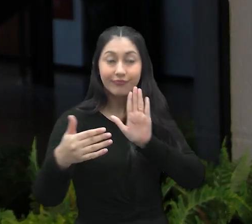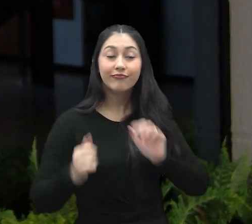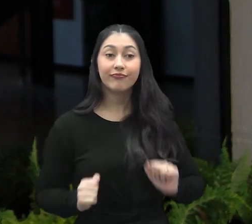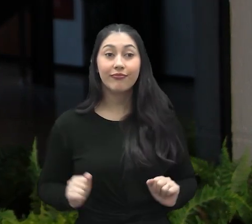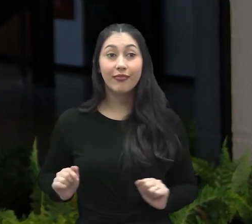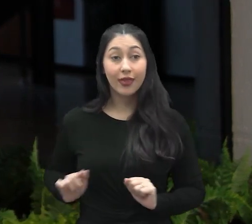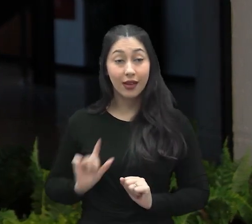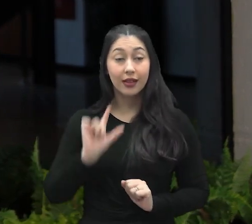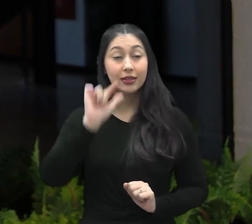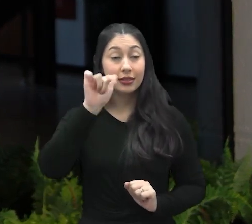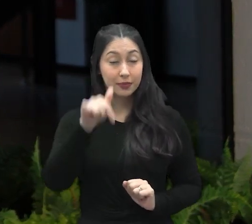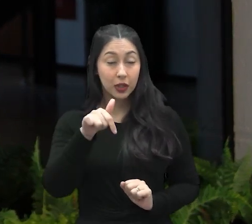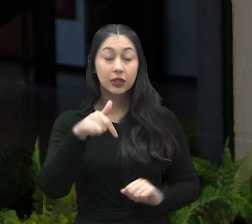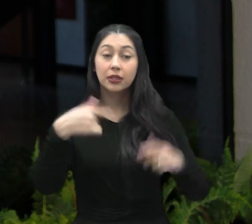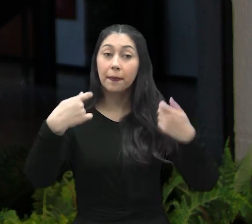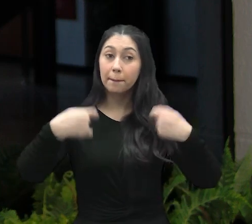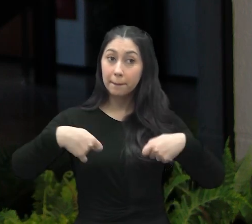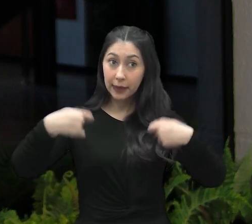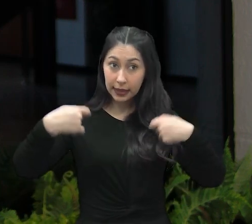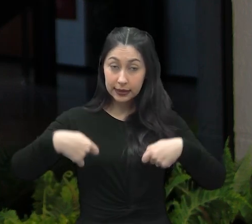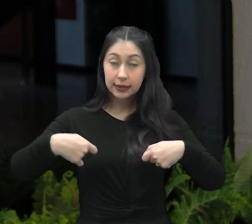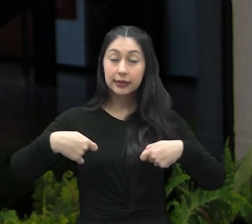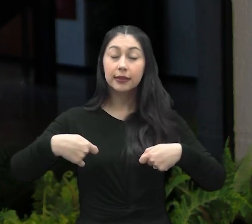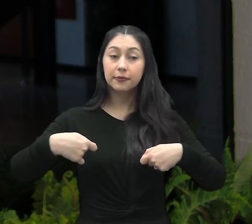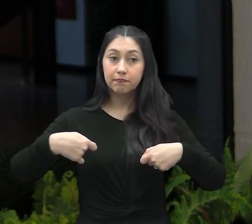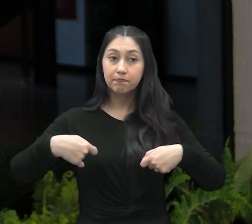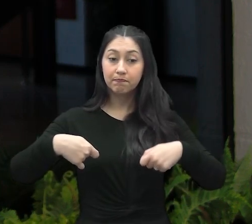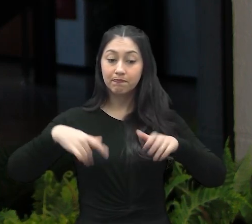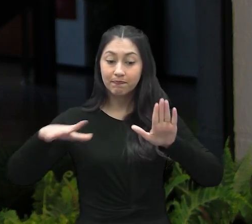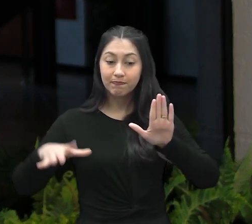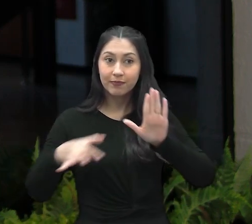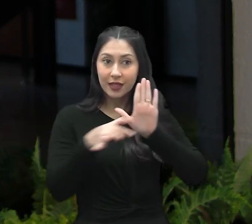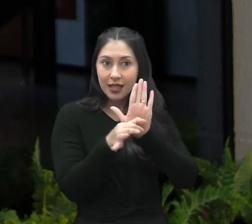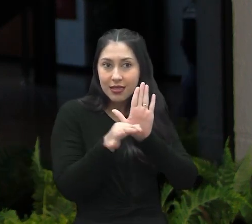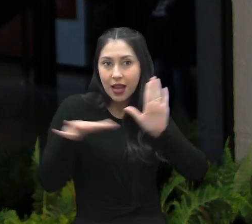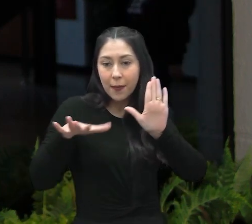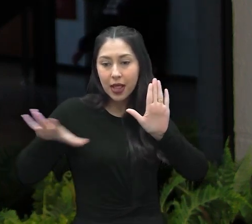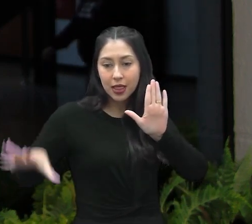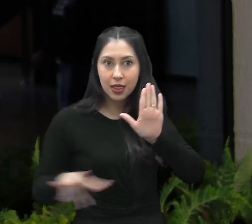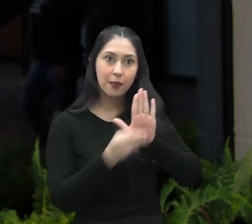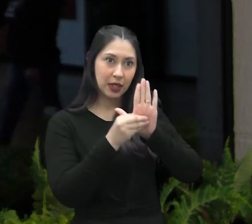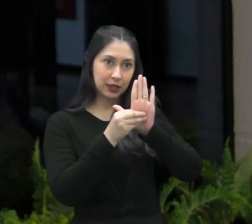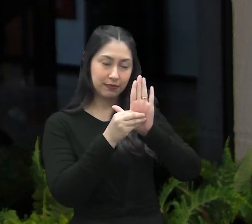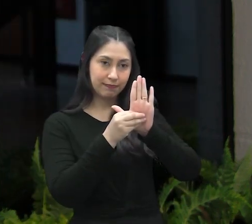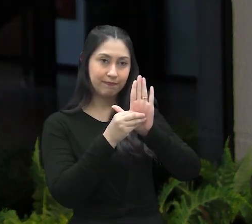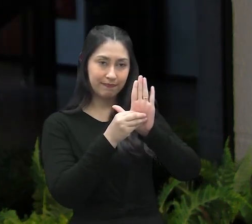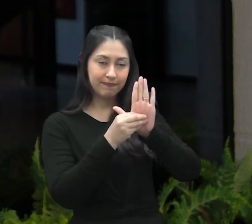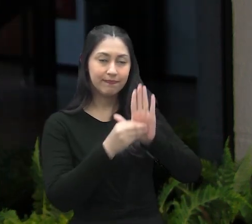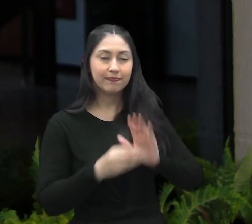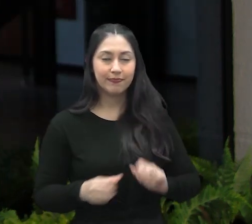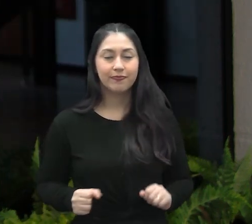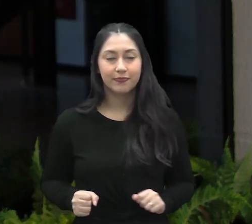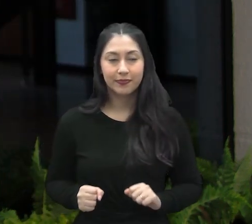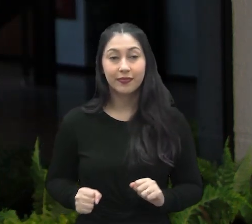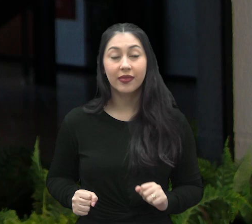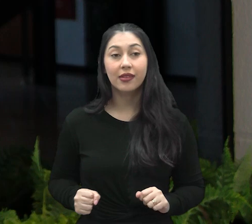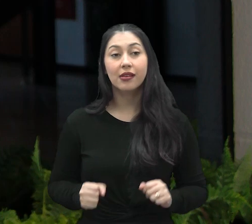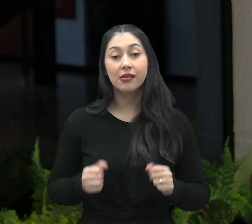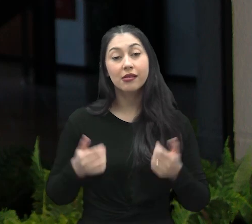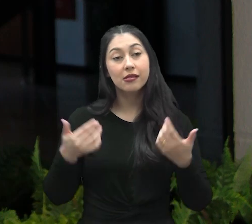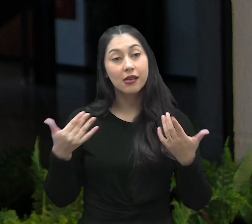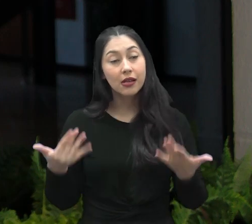na Câmara. Depois disso, ele é encaminhado para as emendas, inicia-se o prazo de emendas do